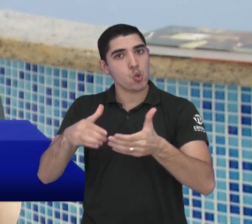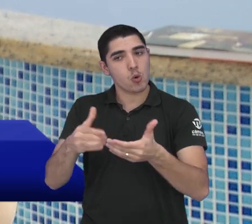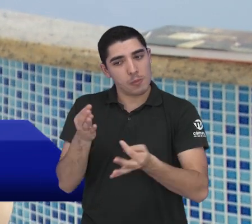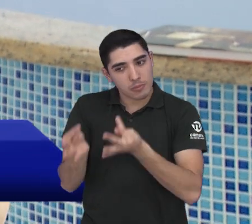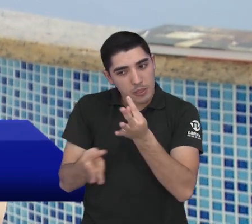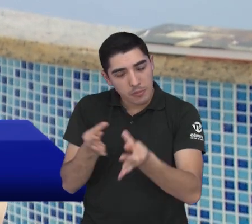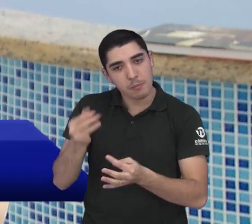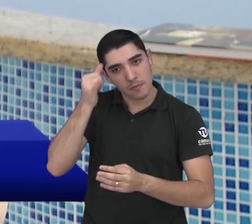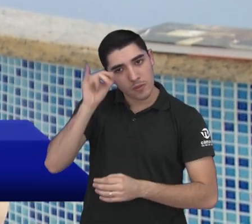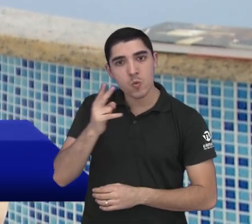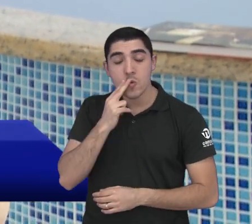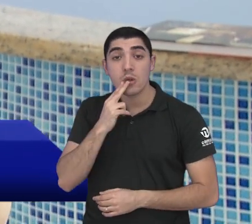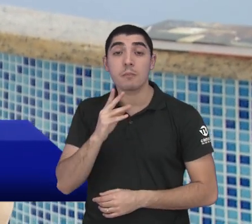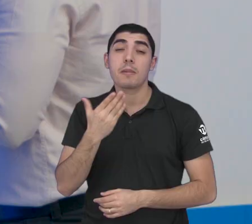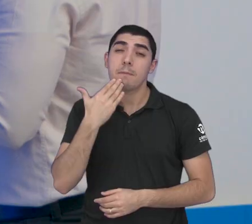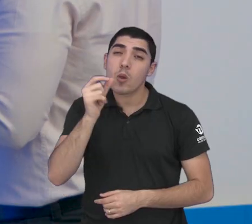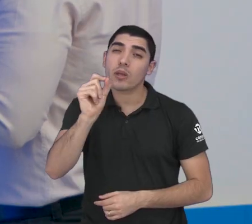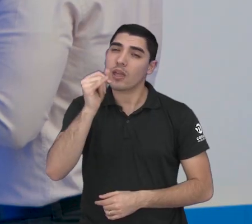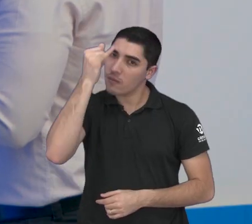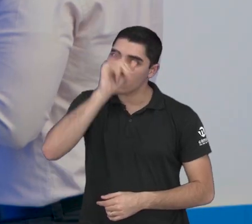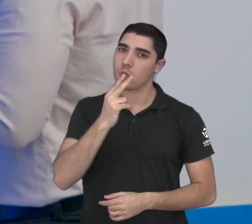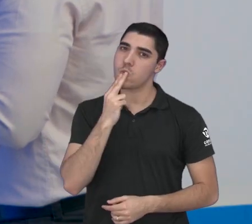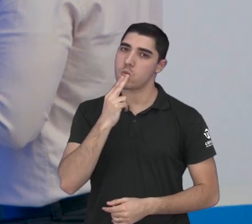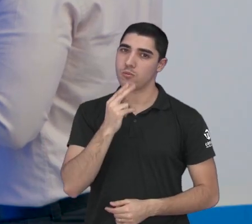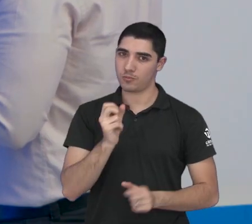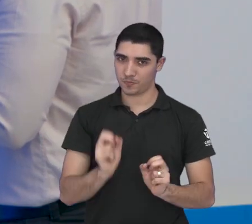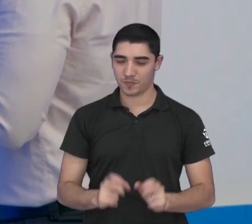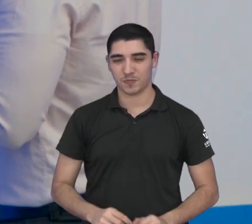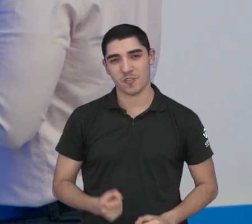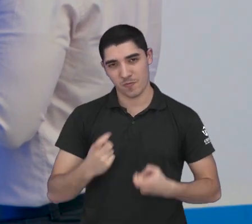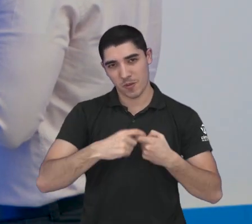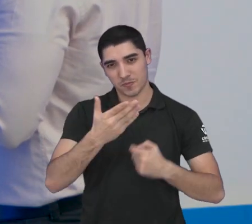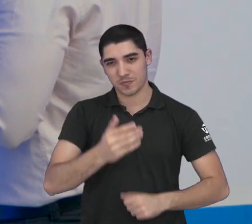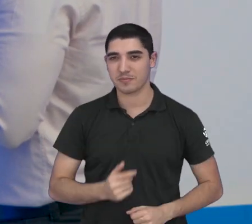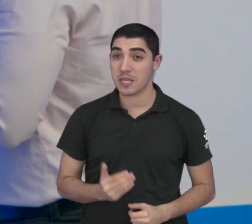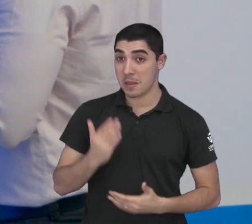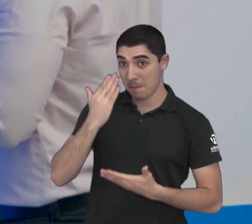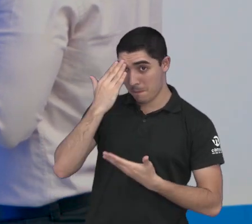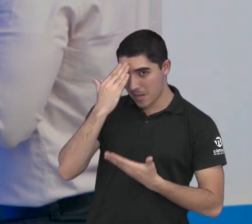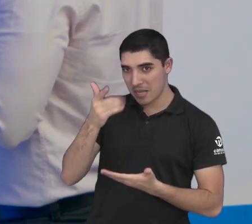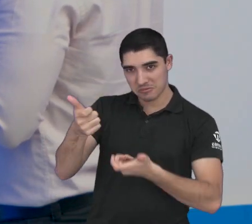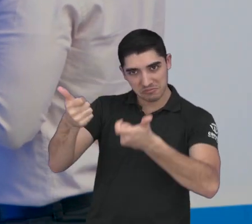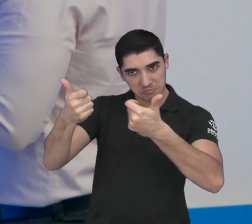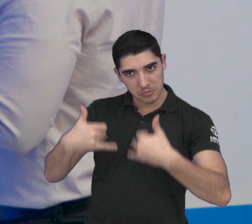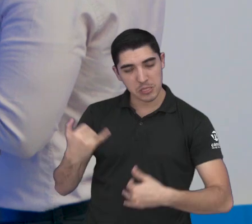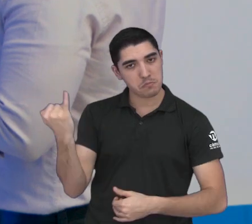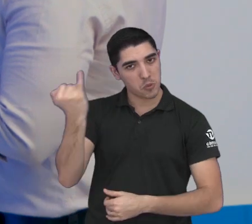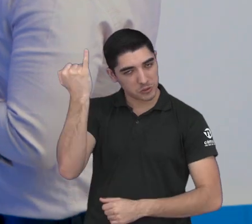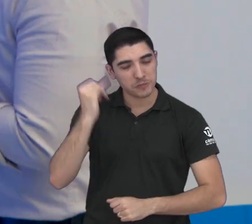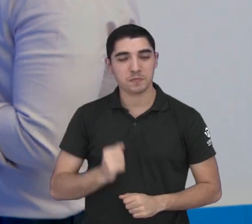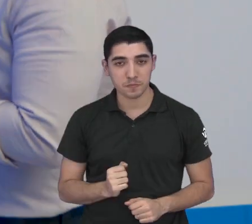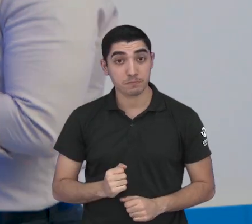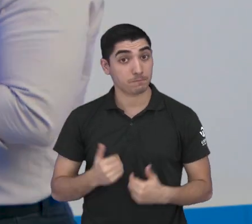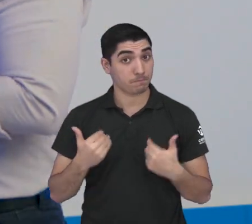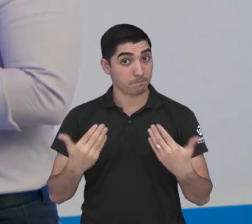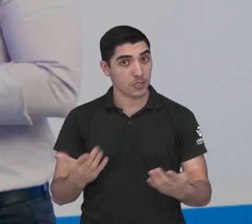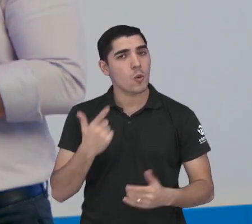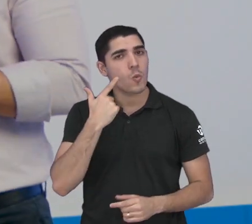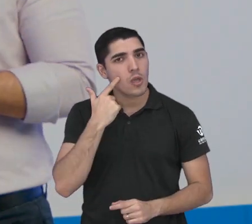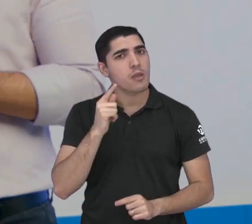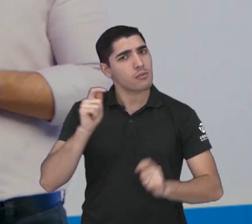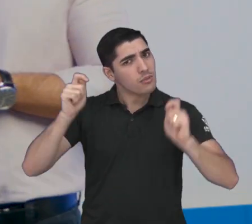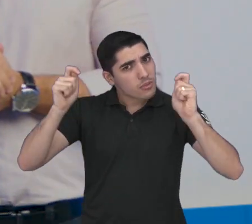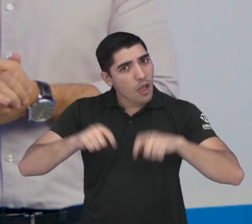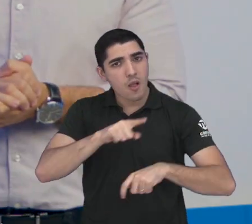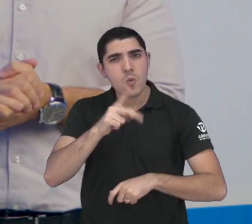cidade que oferecem, né, esse grupo. E o ideal é a gente nem começar, né? De volta ao estúdio. Muito obrigado, viu, Marina? Informação